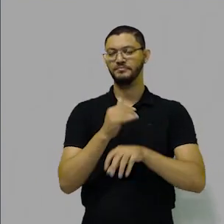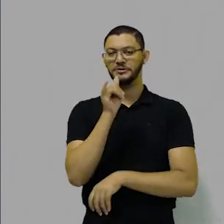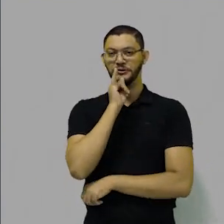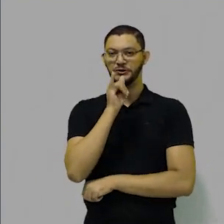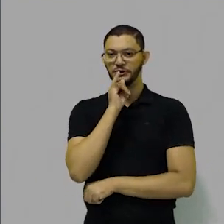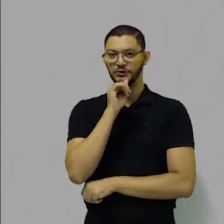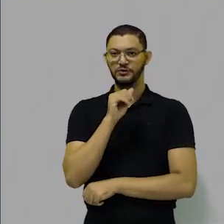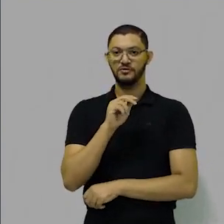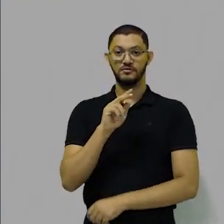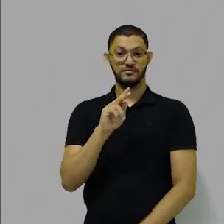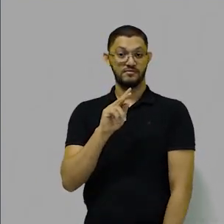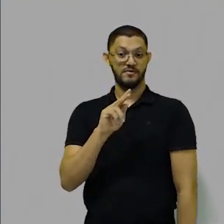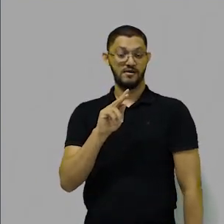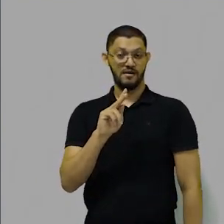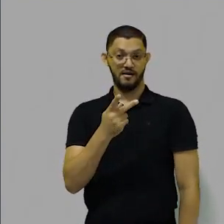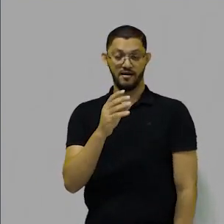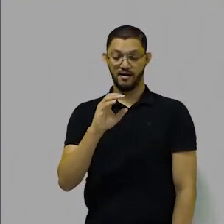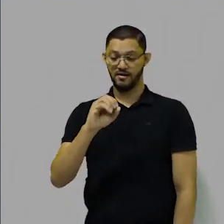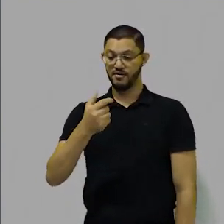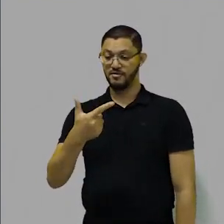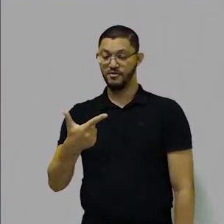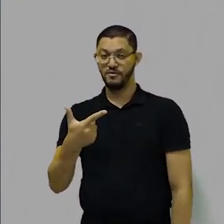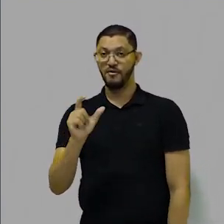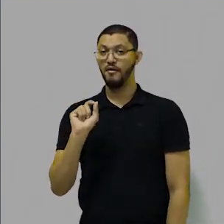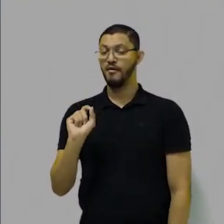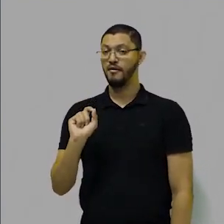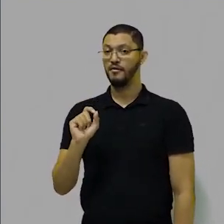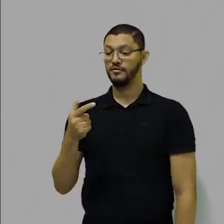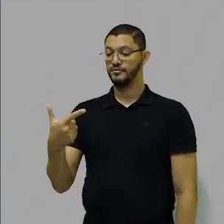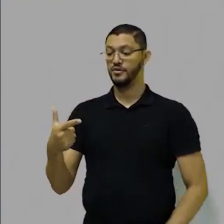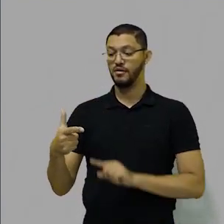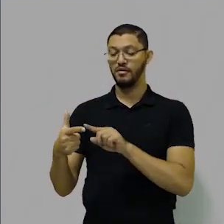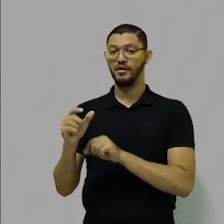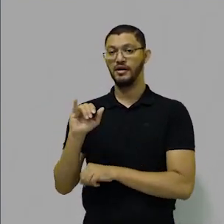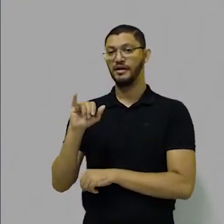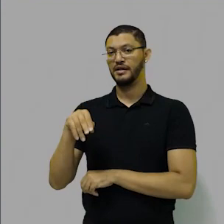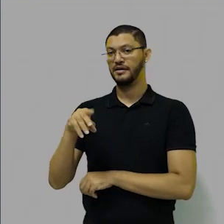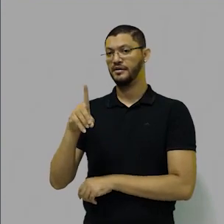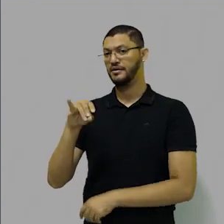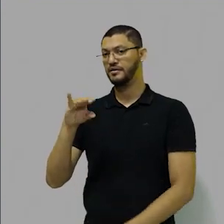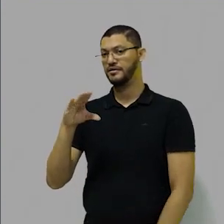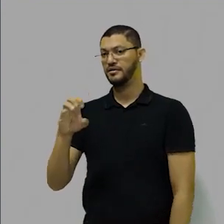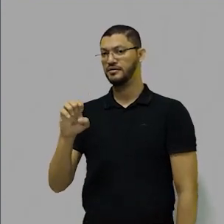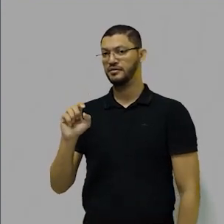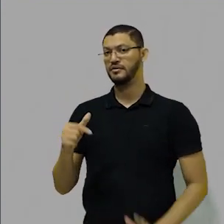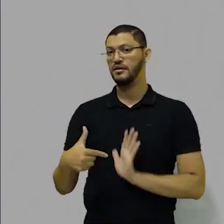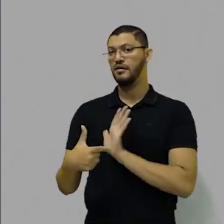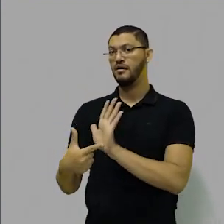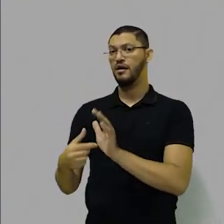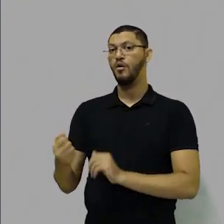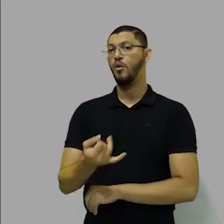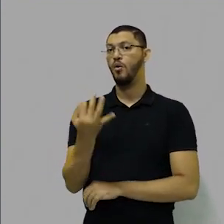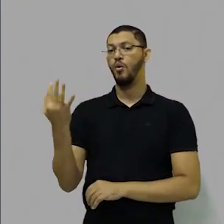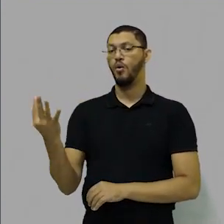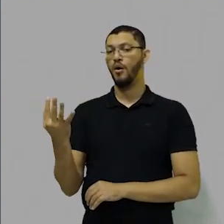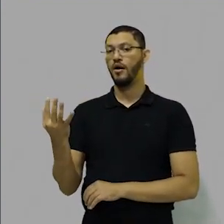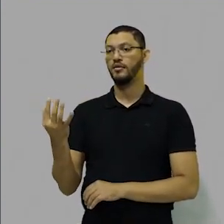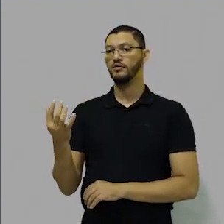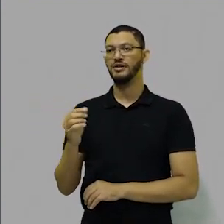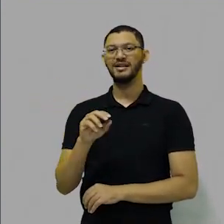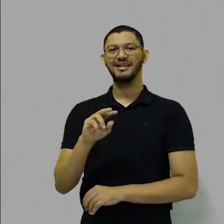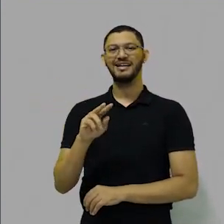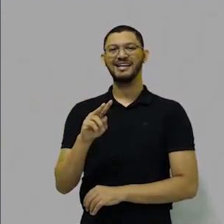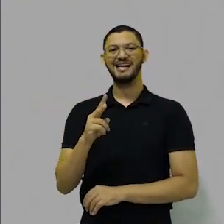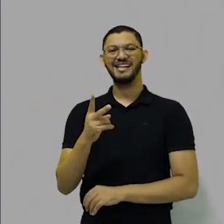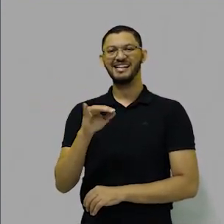exemplo, H2O. H2, esse 2 é um índice. Então, ele vai indicar o quê? A quantidade de hidrogênios.